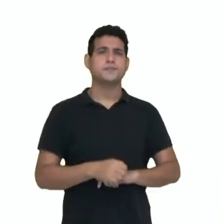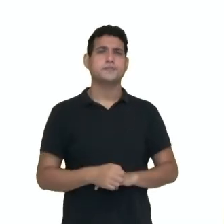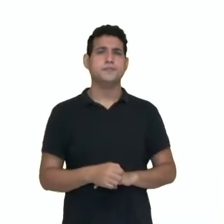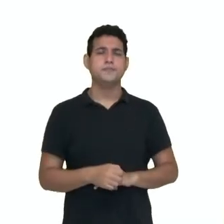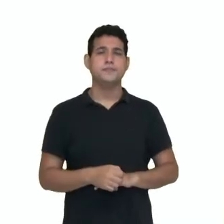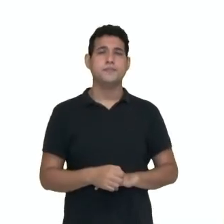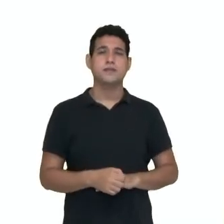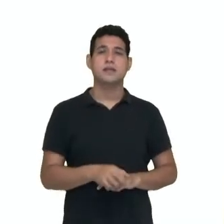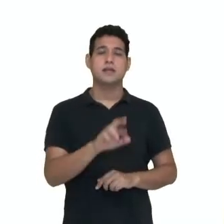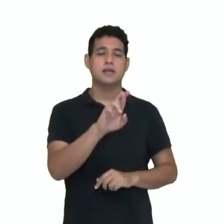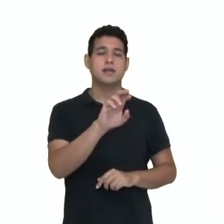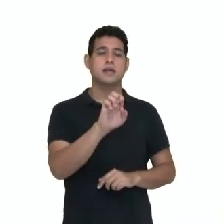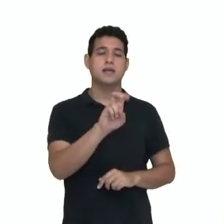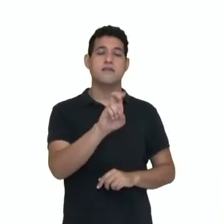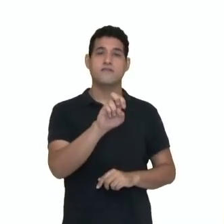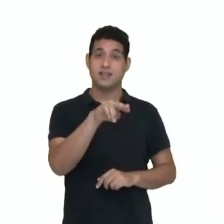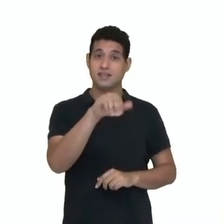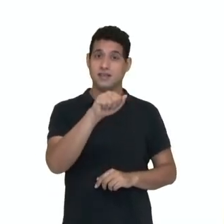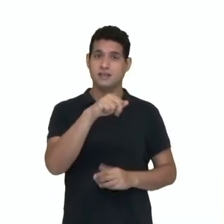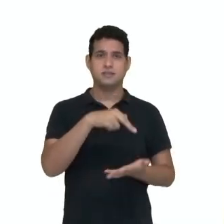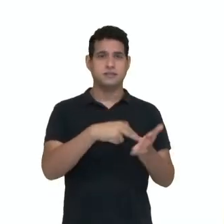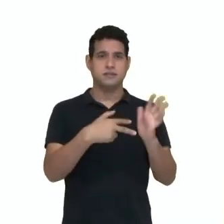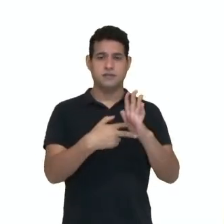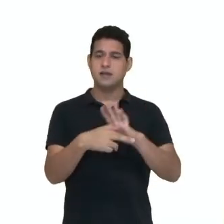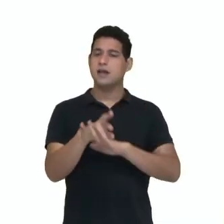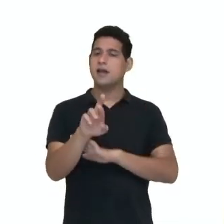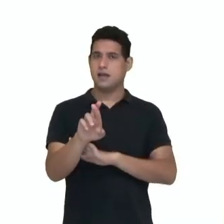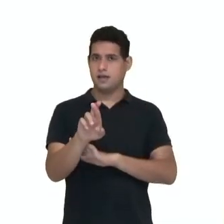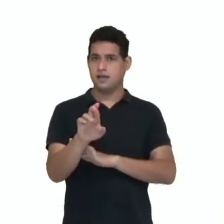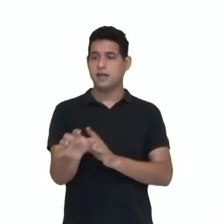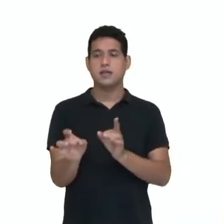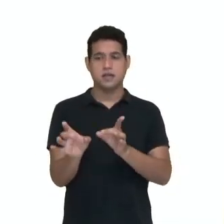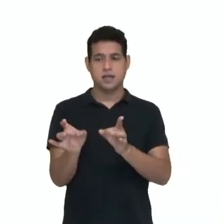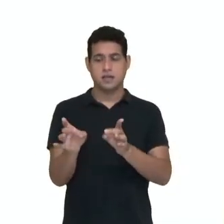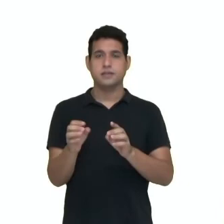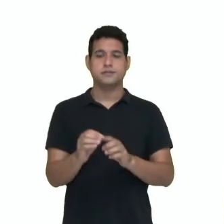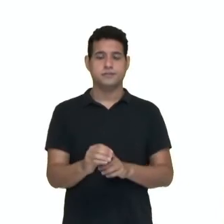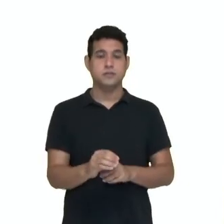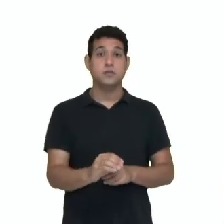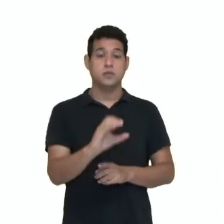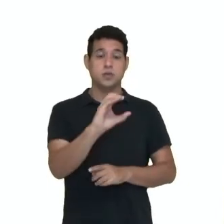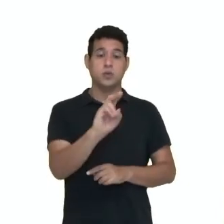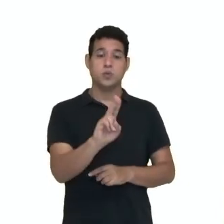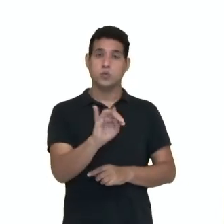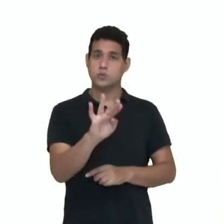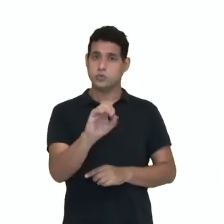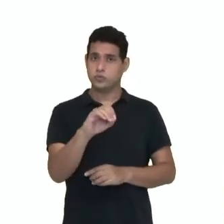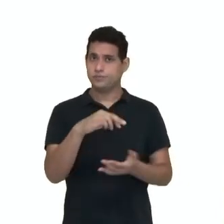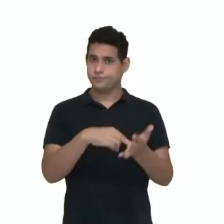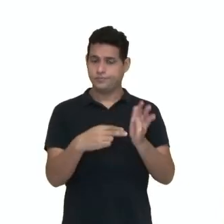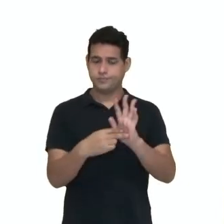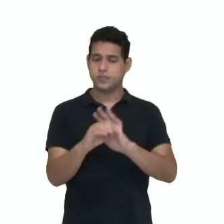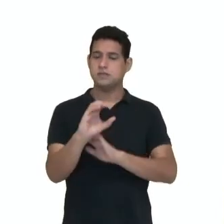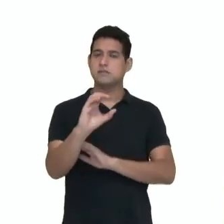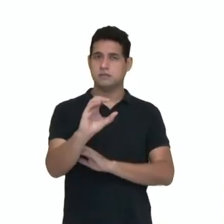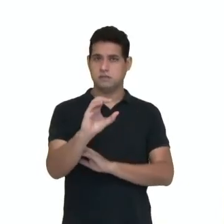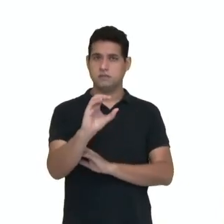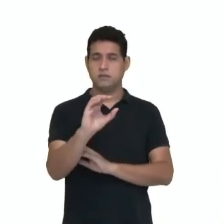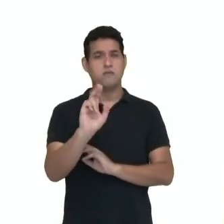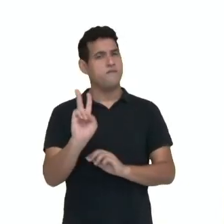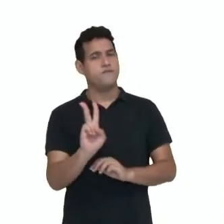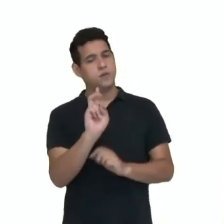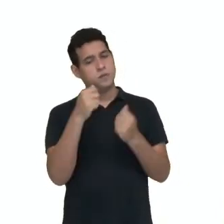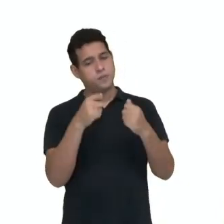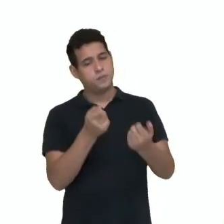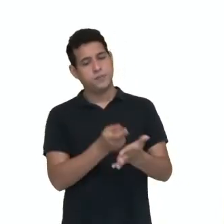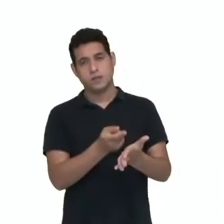de revenda o R, é o valor que ele vai revender, o custo C, tá bom? Que é o valor que ele precisa